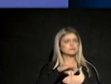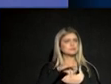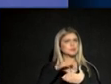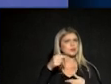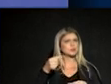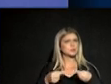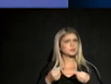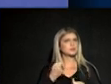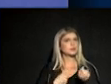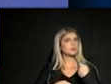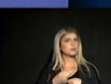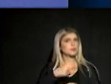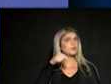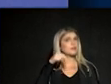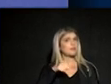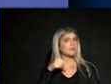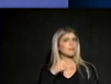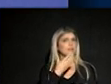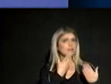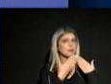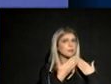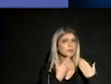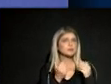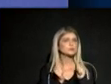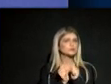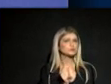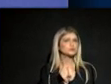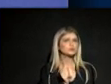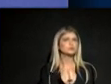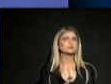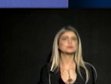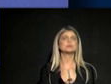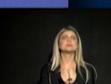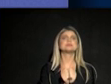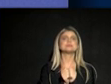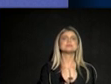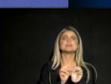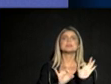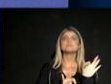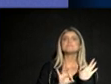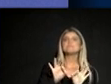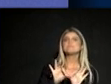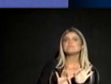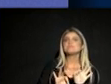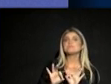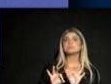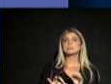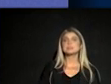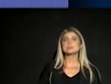políticas e econômicas vão estar aqui debatendo com a gente e a gente vai procurar trazer, como eu disse, de modo